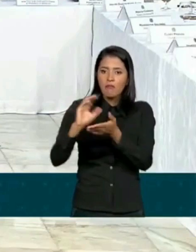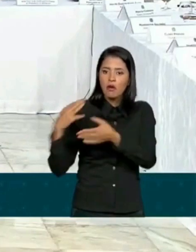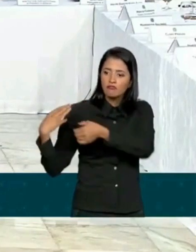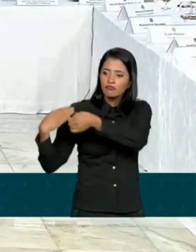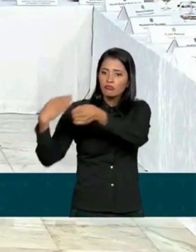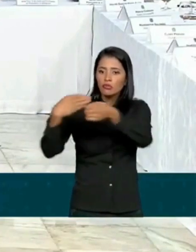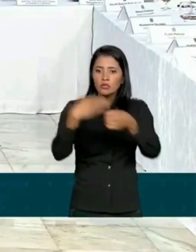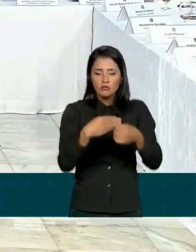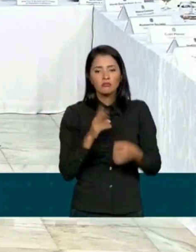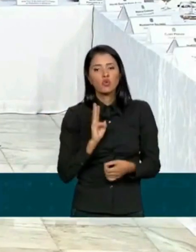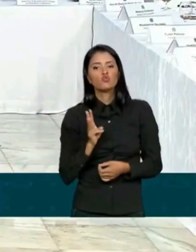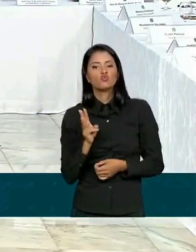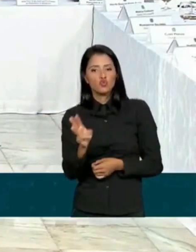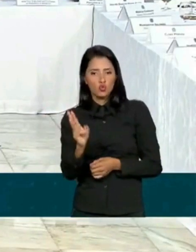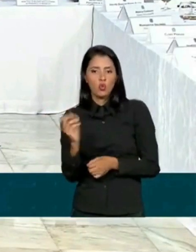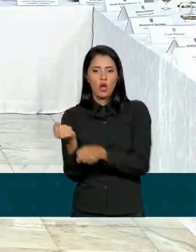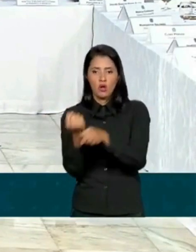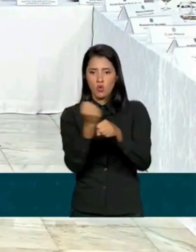de obras.